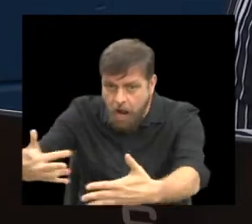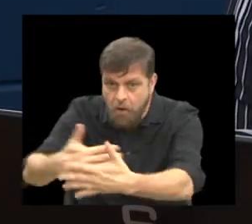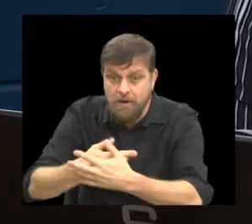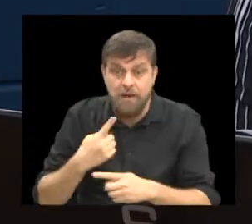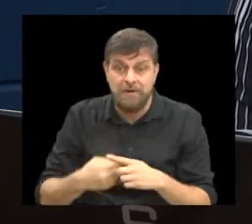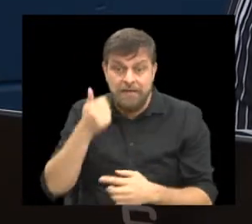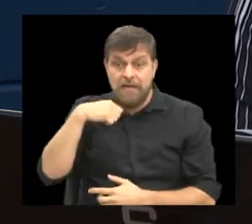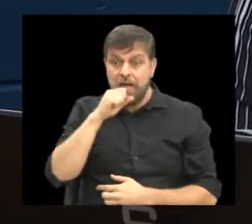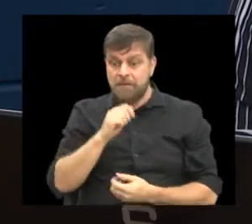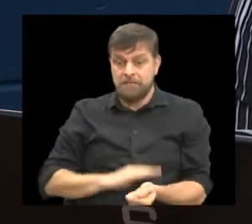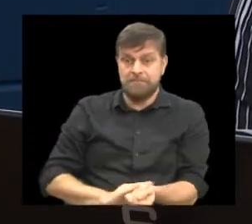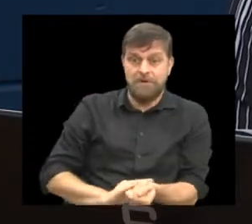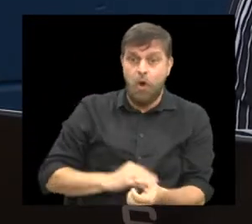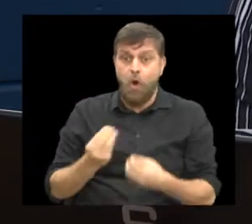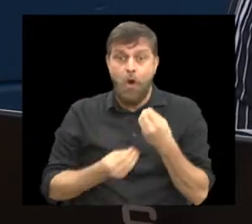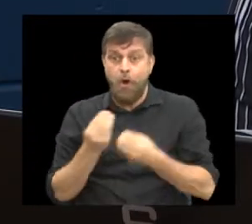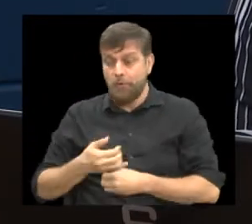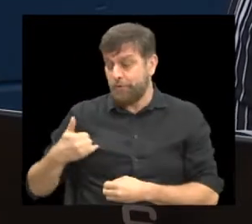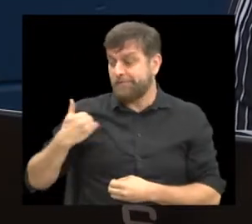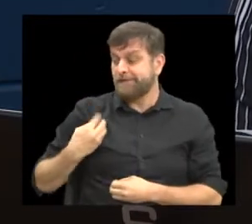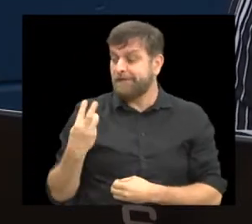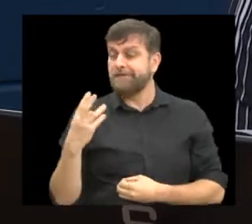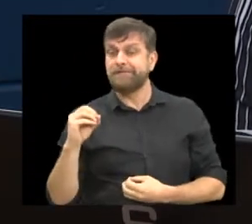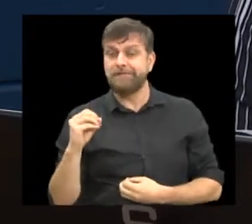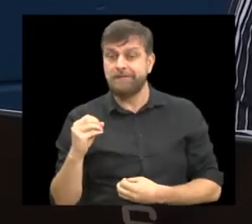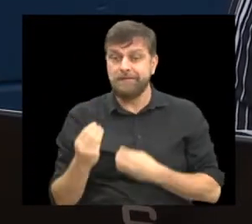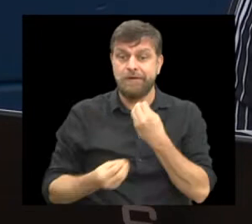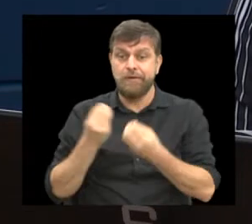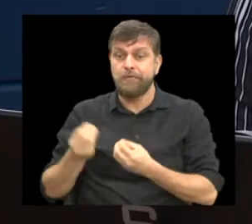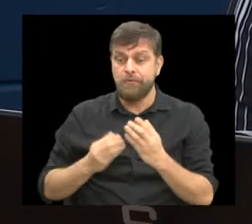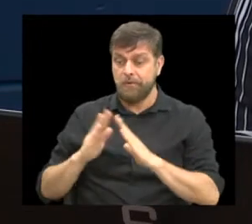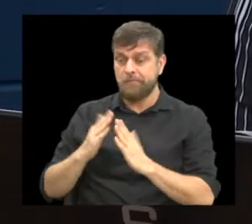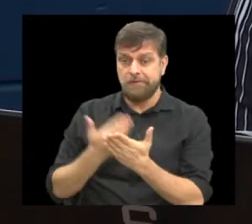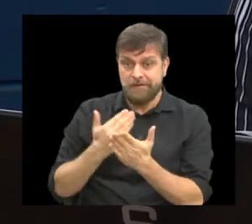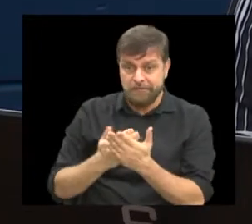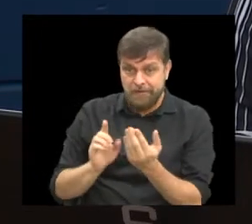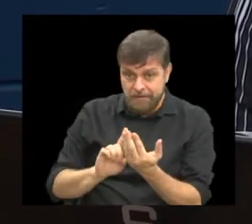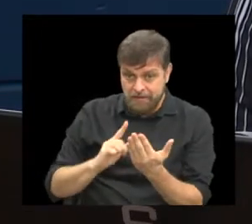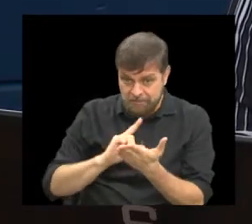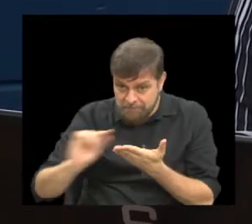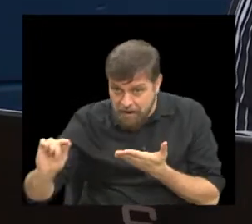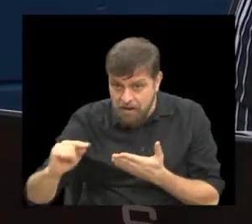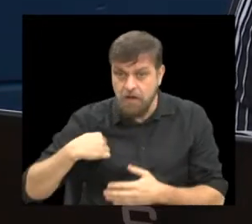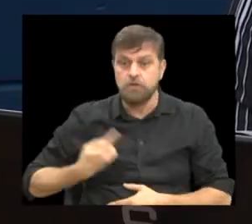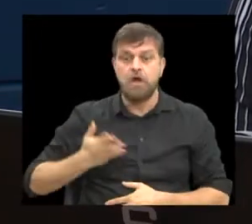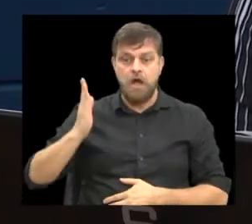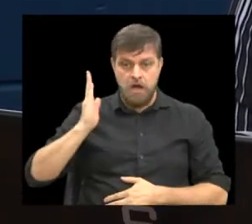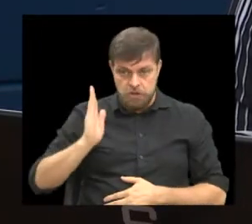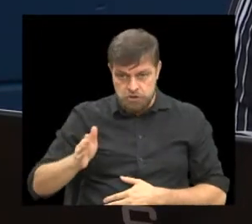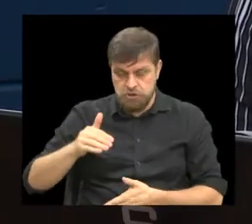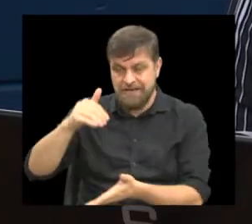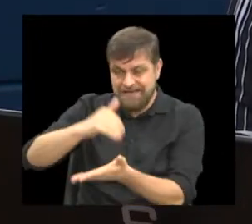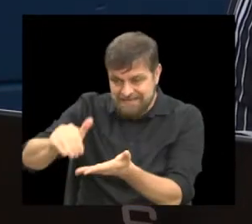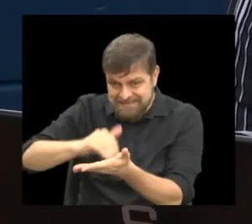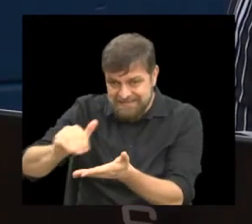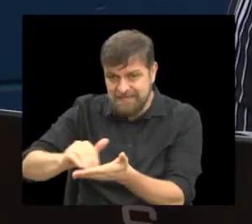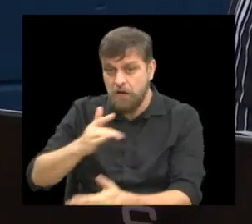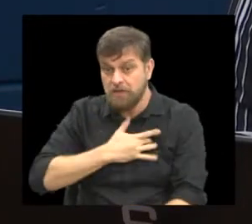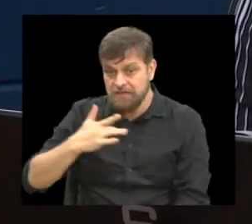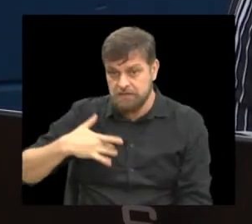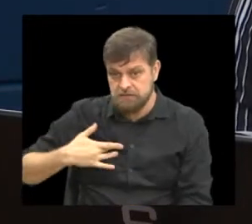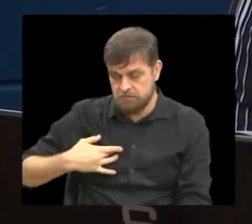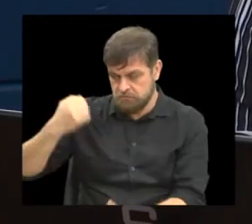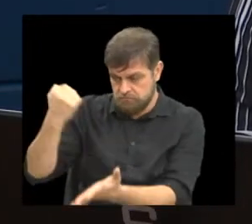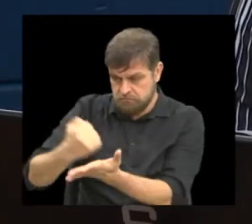ficavam nervosas, chegando nos 29, o ano que vem, o que eu vou fazer? Nós vamos transferir já para a Secretaria de